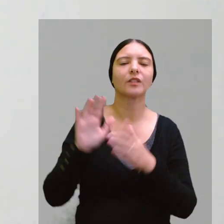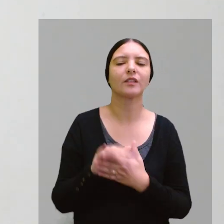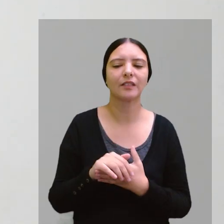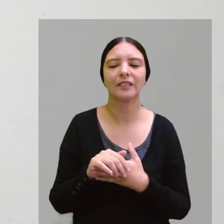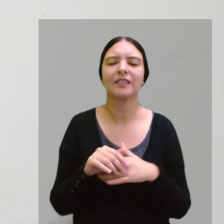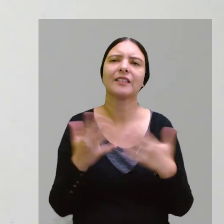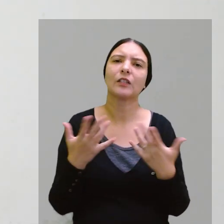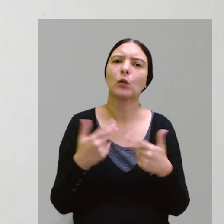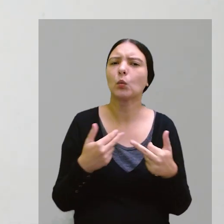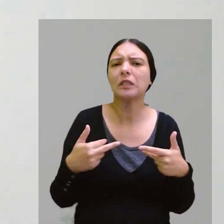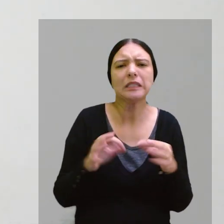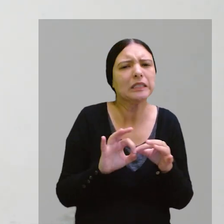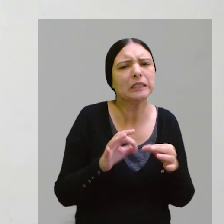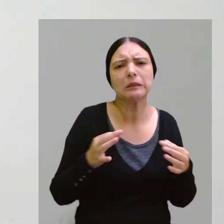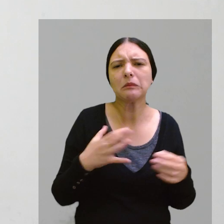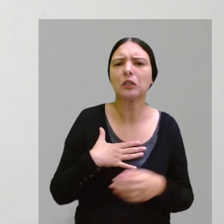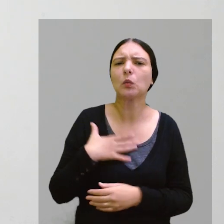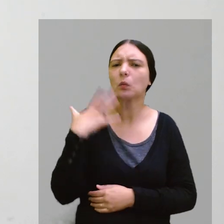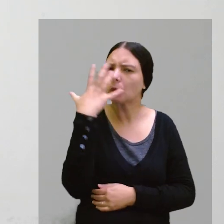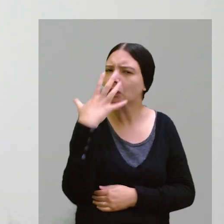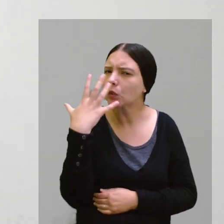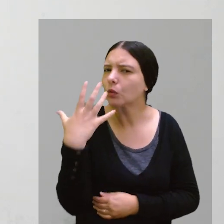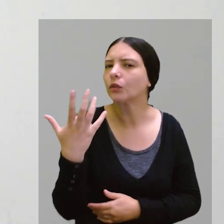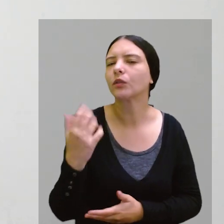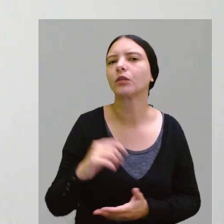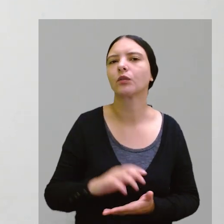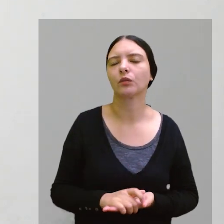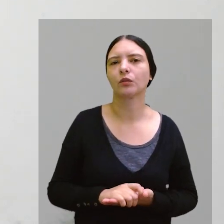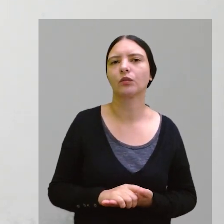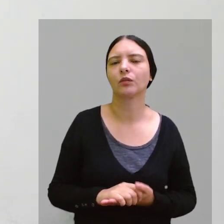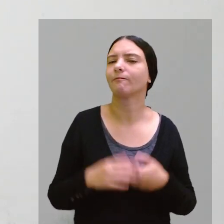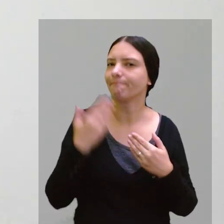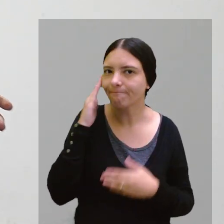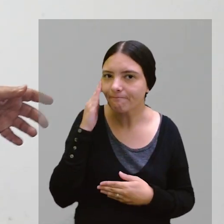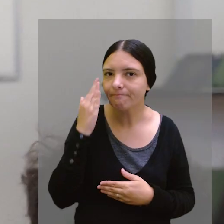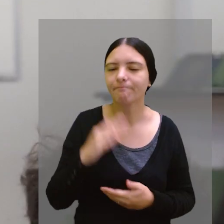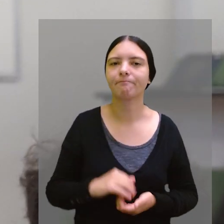imagem, uma coisa tão simples, estou apaixonado. Entende?